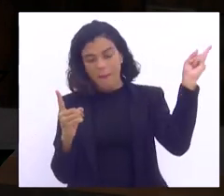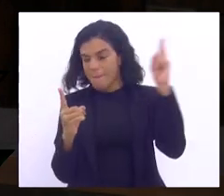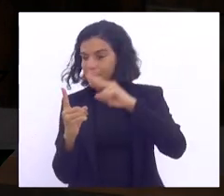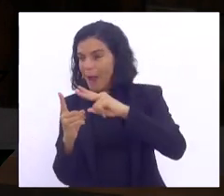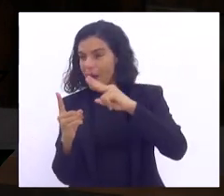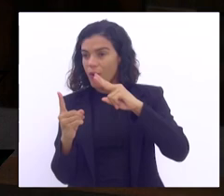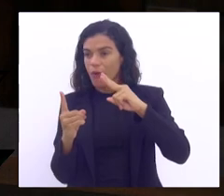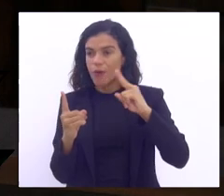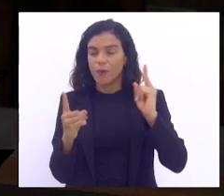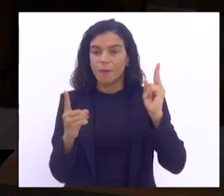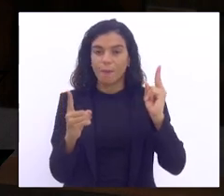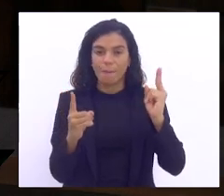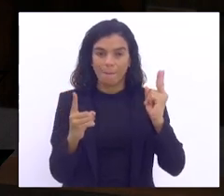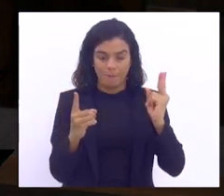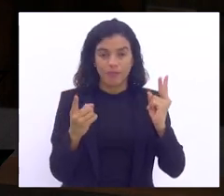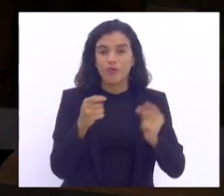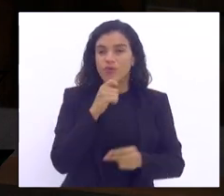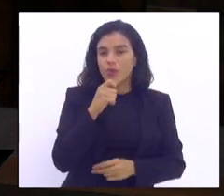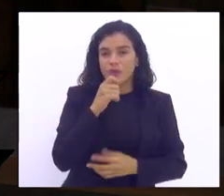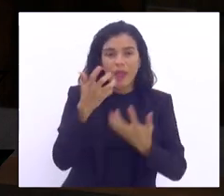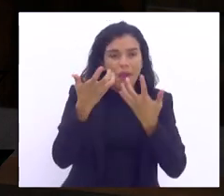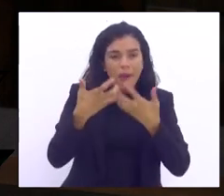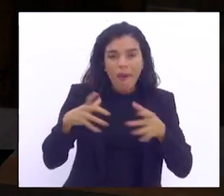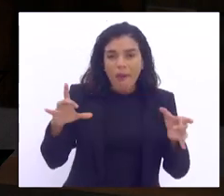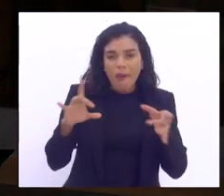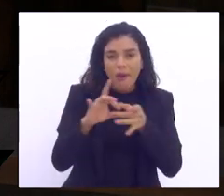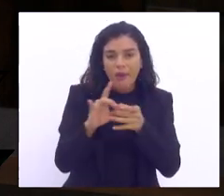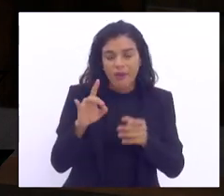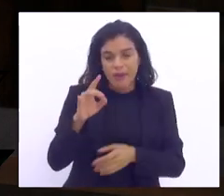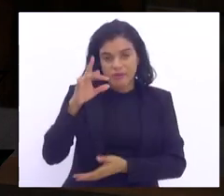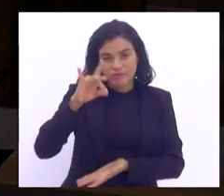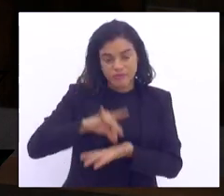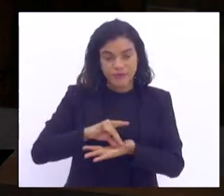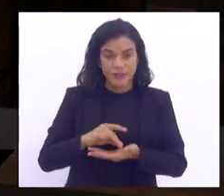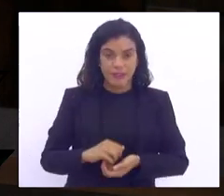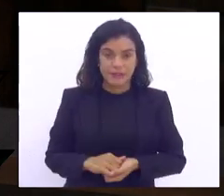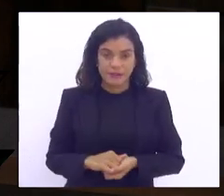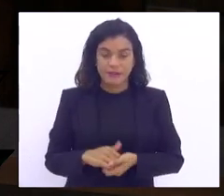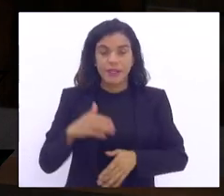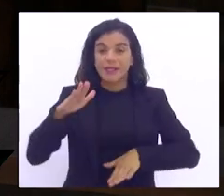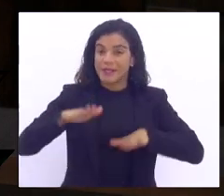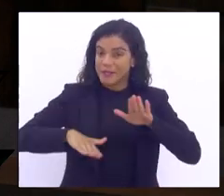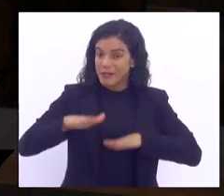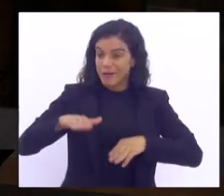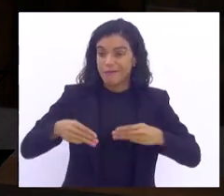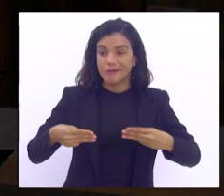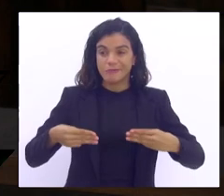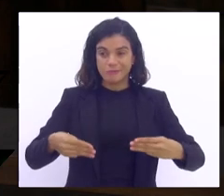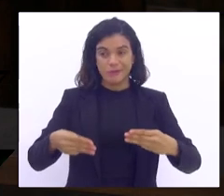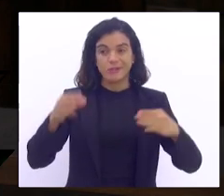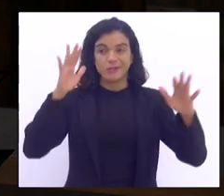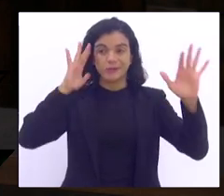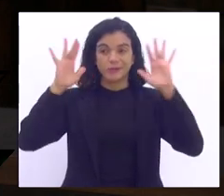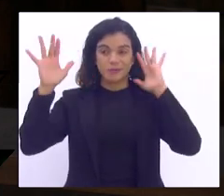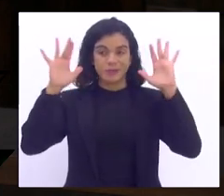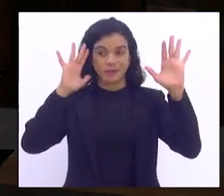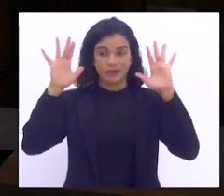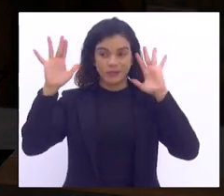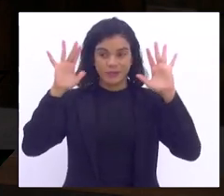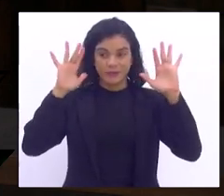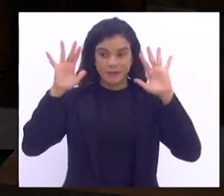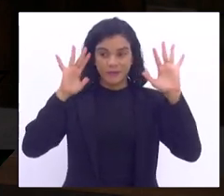maquininha artificial sem conexão com a realidade. Talvez o ministro pense, né,